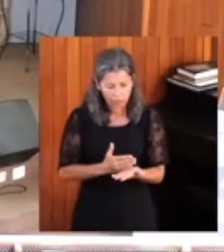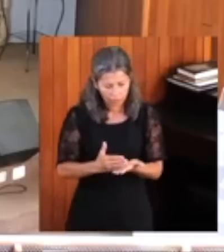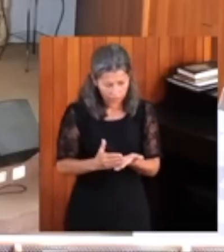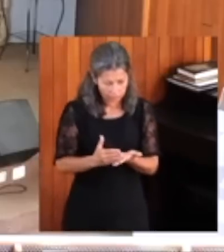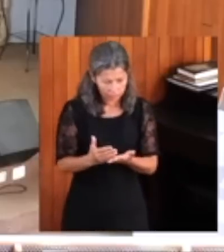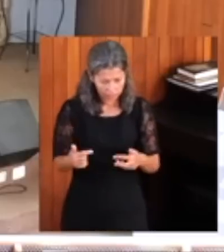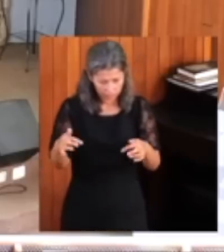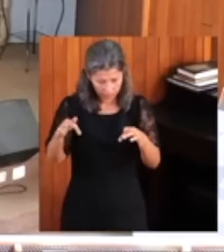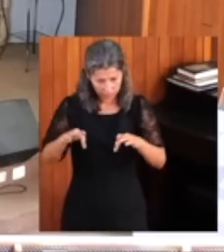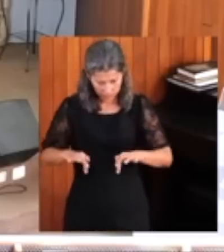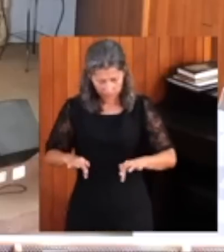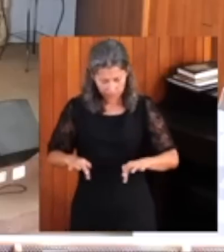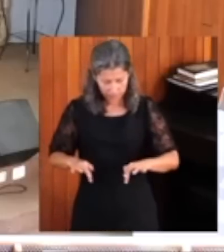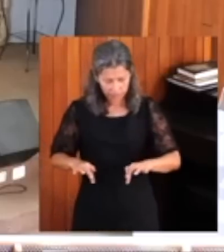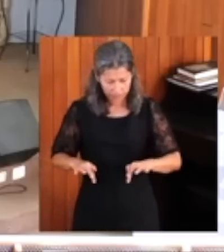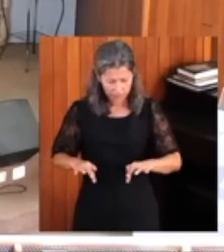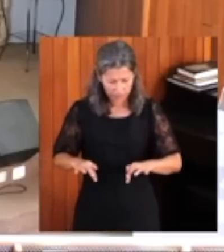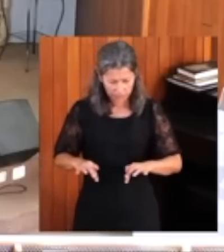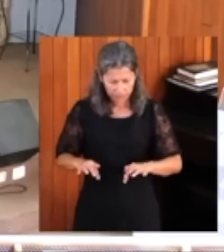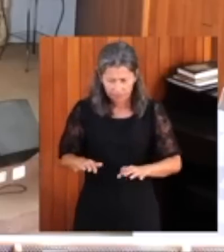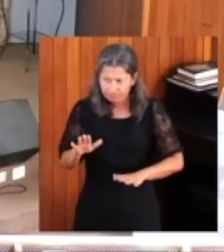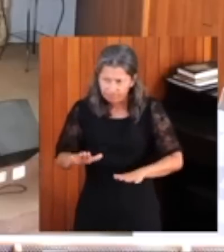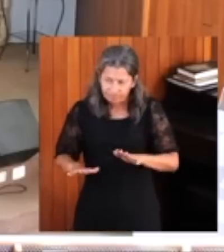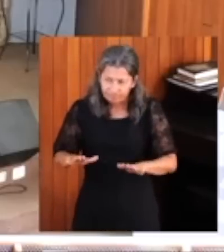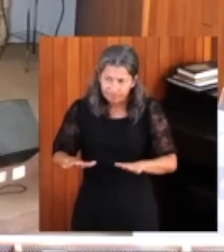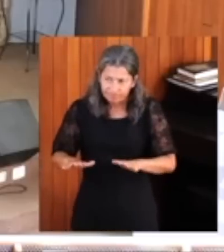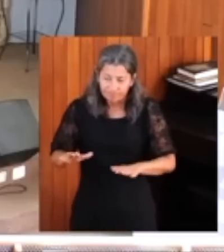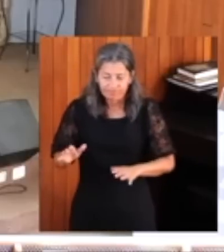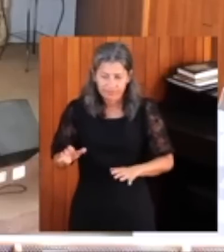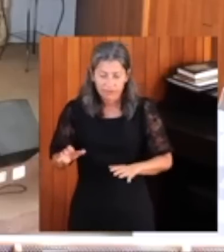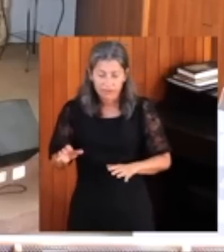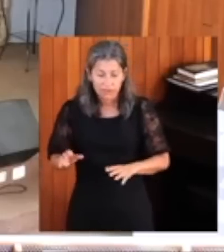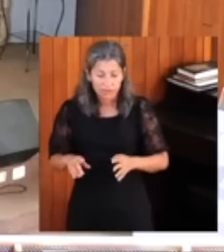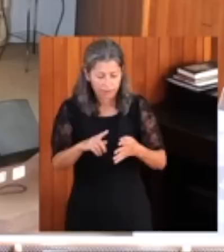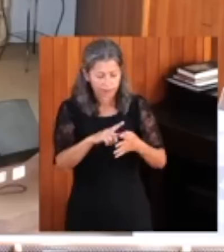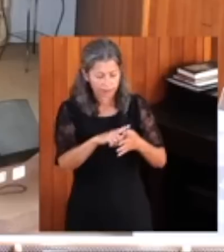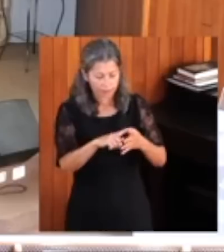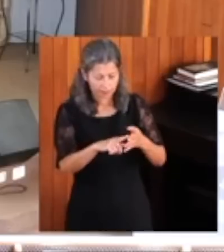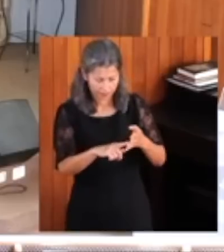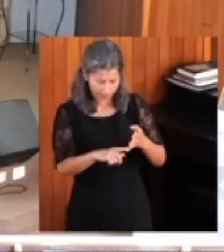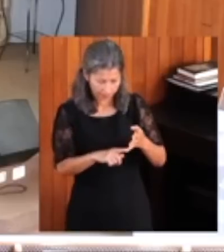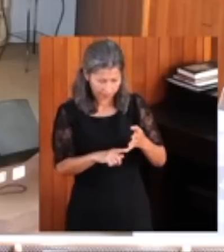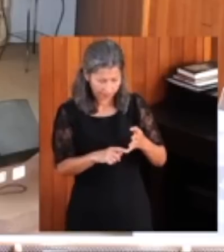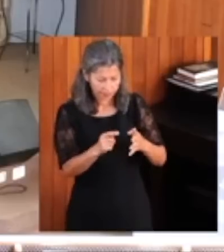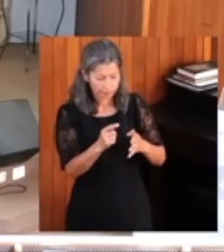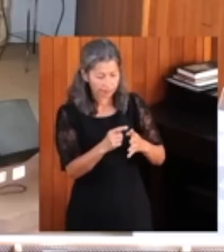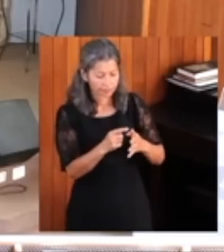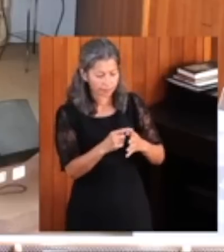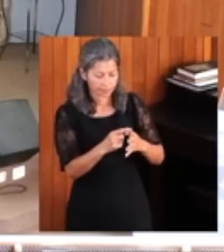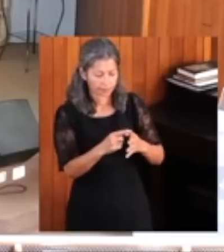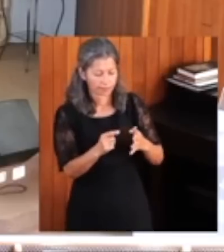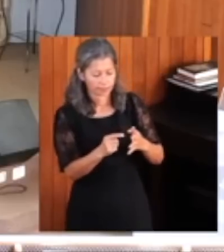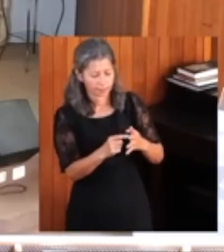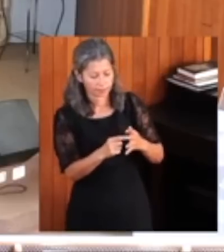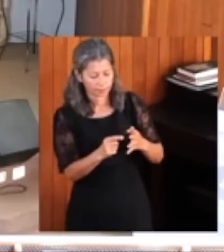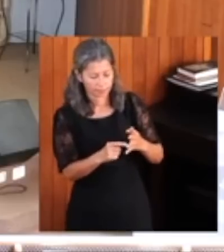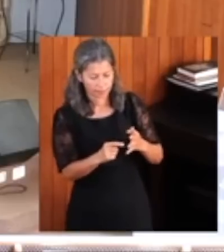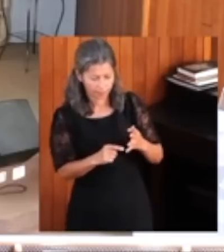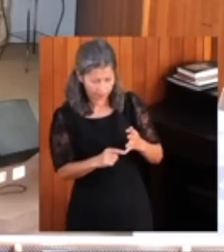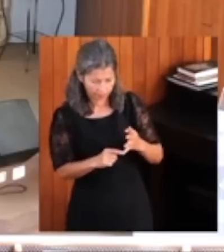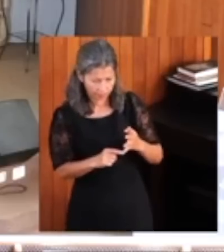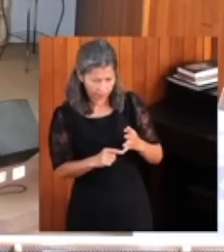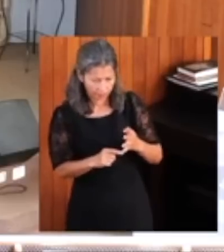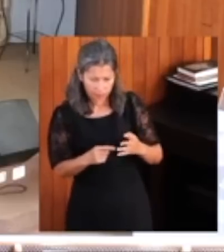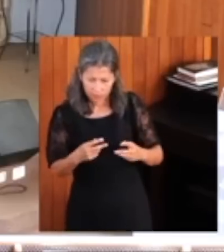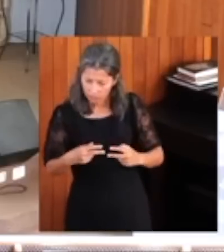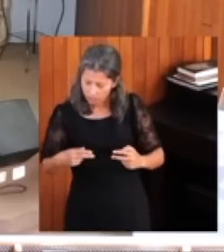semelhantes. A segunda parte parece com a penúltima, a terceira com a antepenúltima, e assim vai, até chegar ao miolo. Nesse estilo